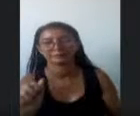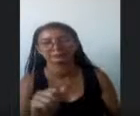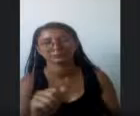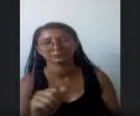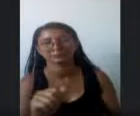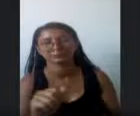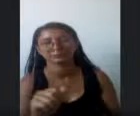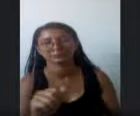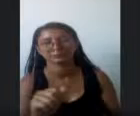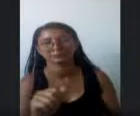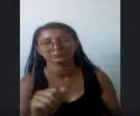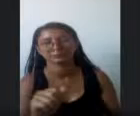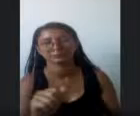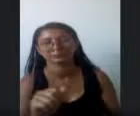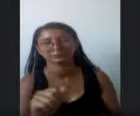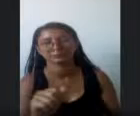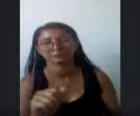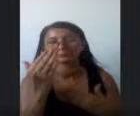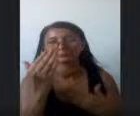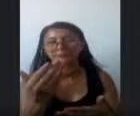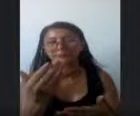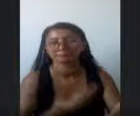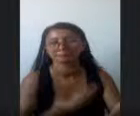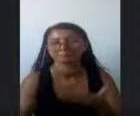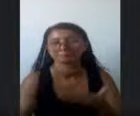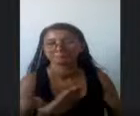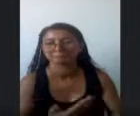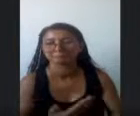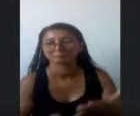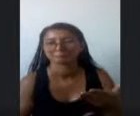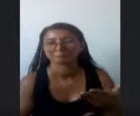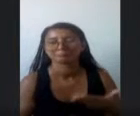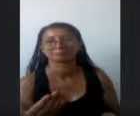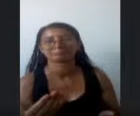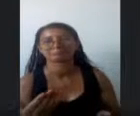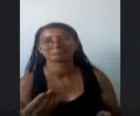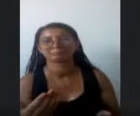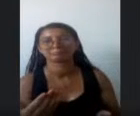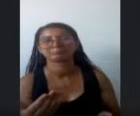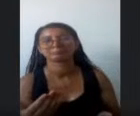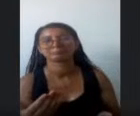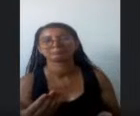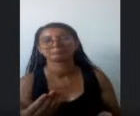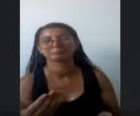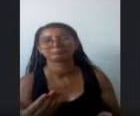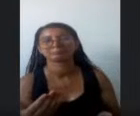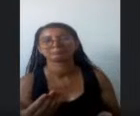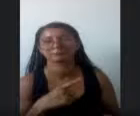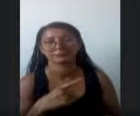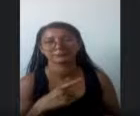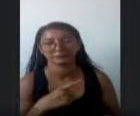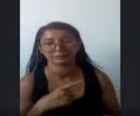poder estar trocando aqui esses conhecimentos e dizer que a atuação, né, em resposta à sífilis é uma atuação que realmente